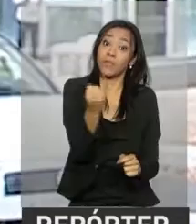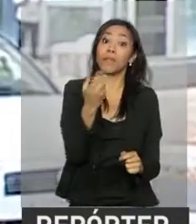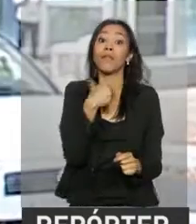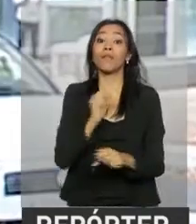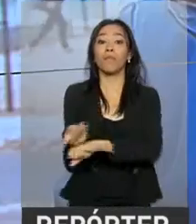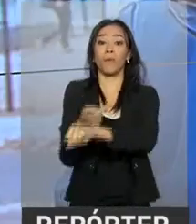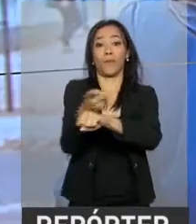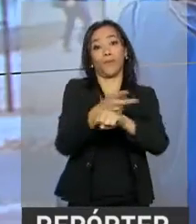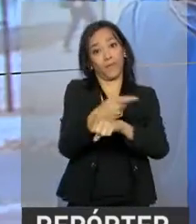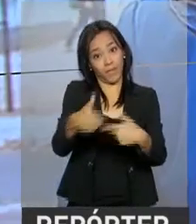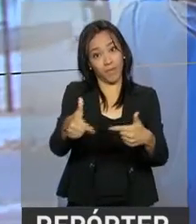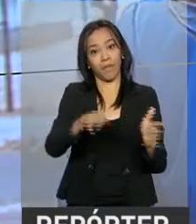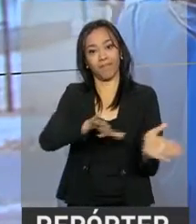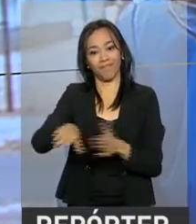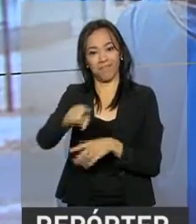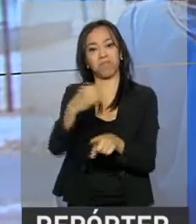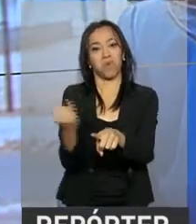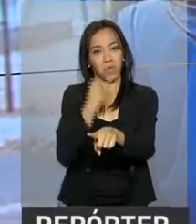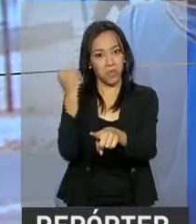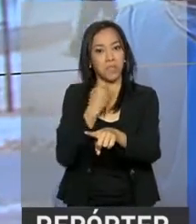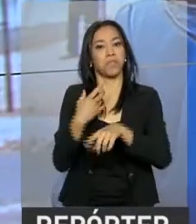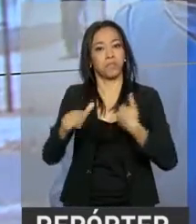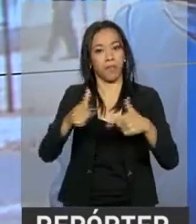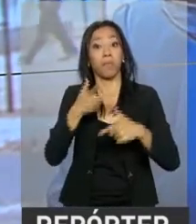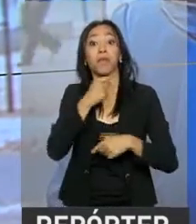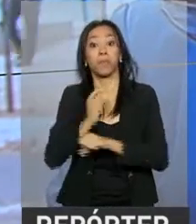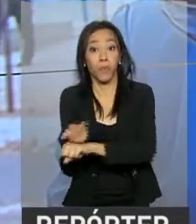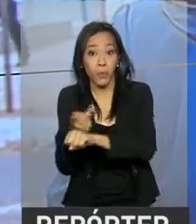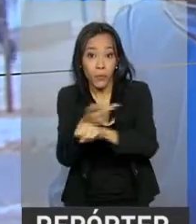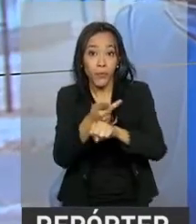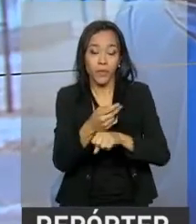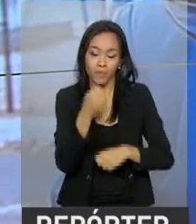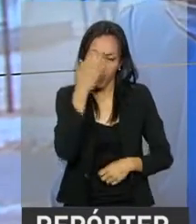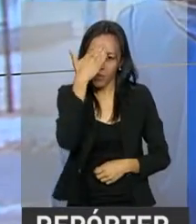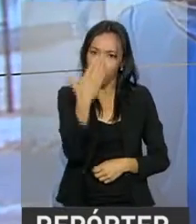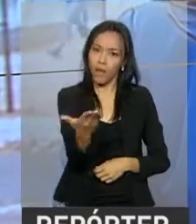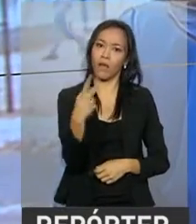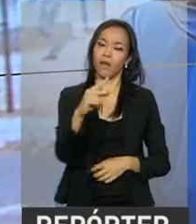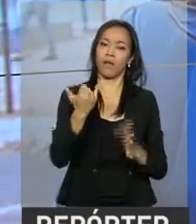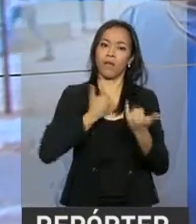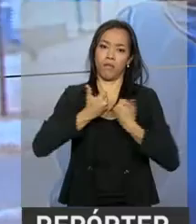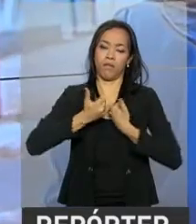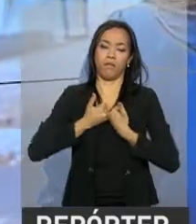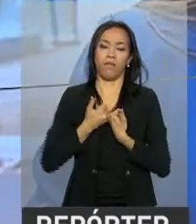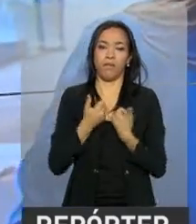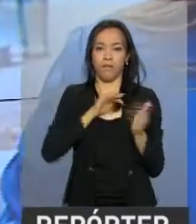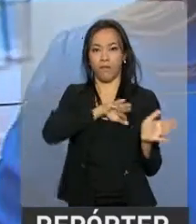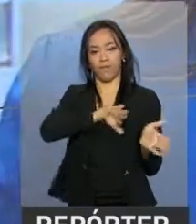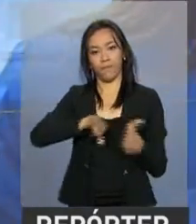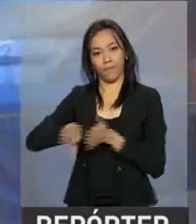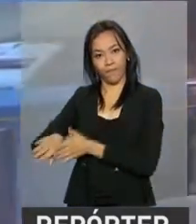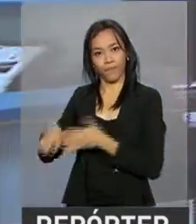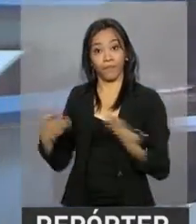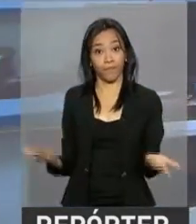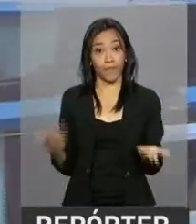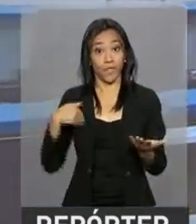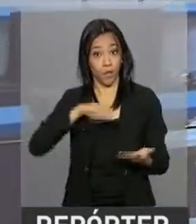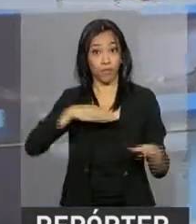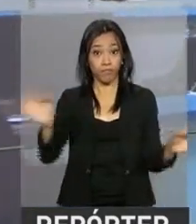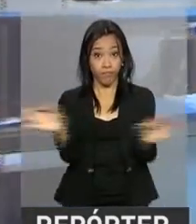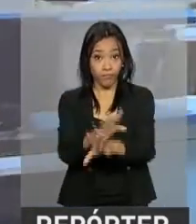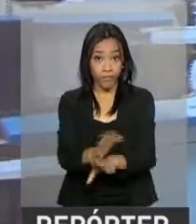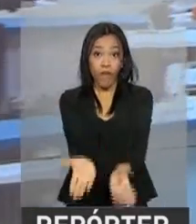Luiz. É a notícia importante para quem procura emprego, né, Gabriela? Muito obrigado pelas informações, viu? E nós ficamos por